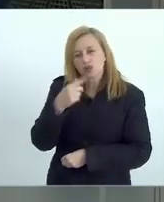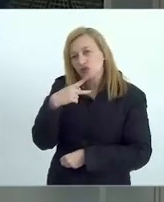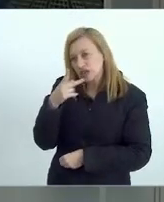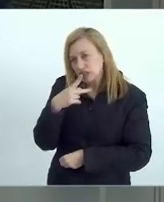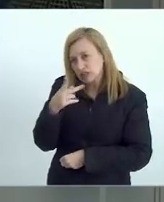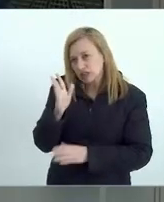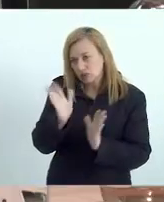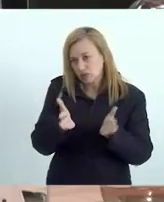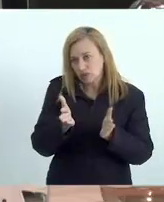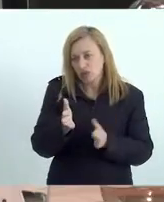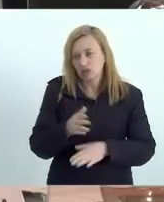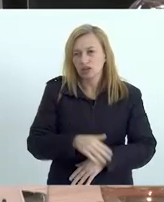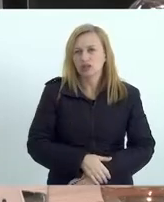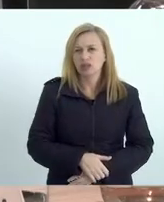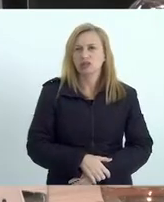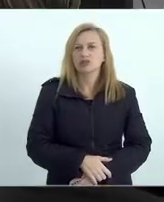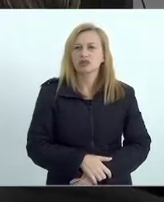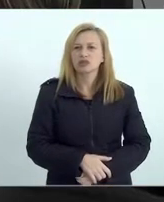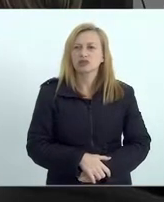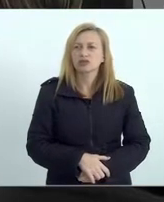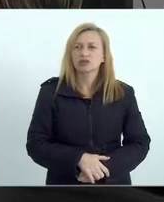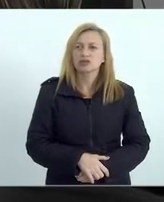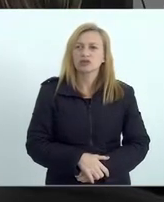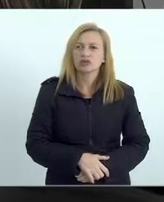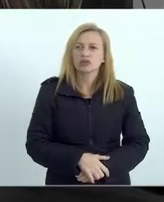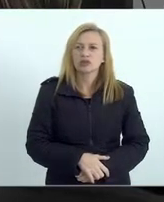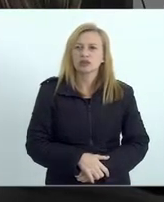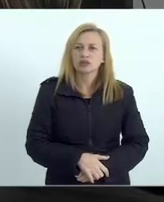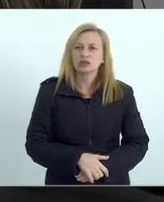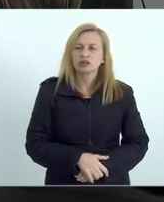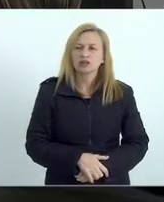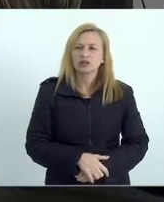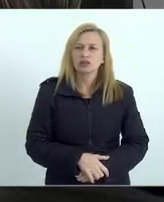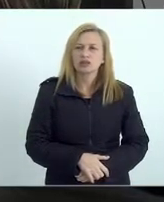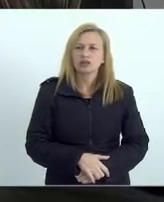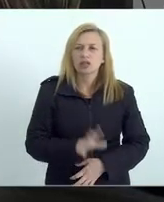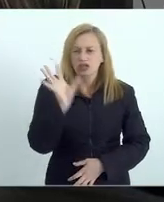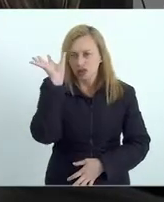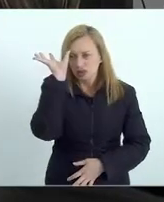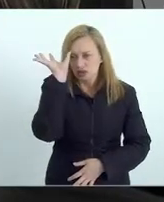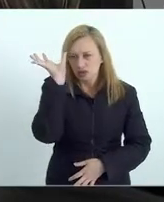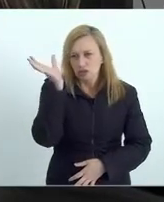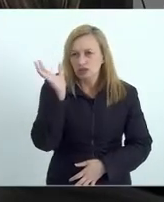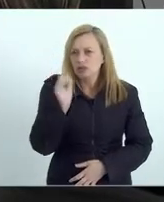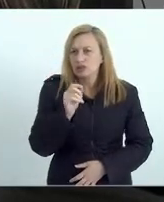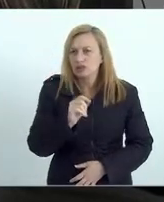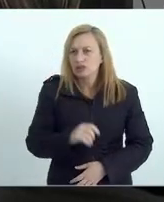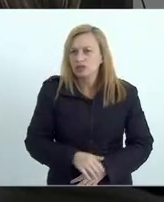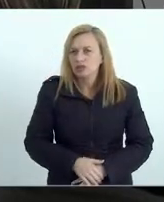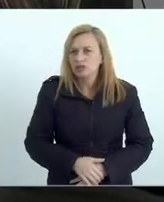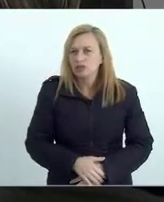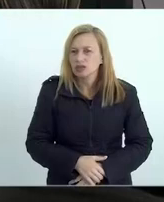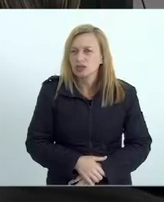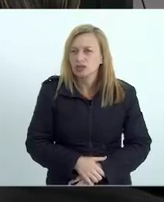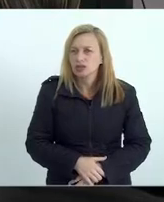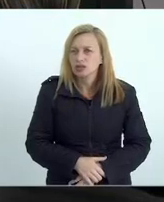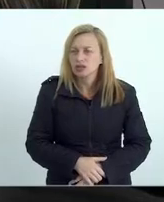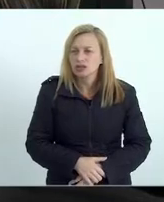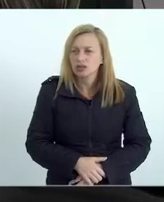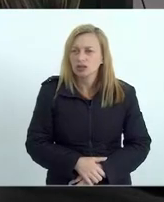é o contra Coronel o produto o som E aí